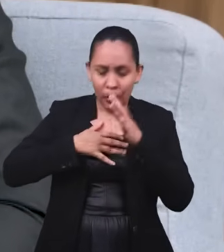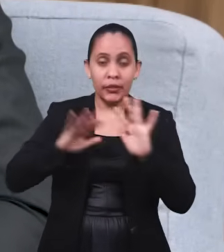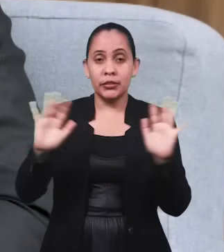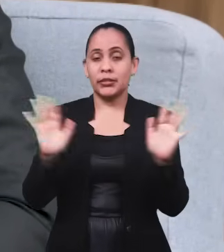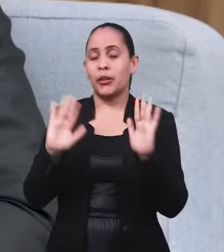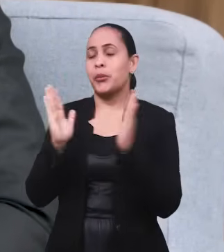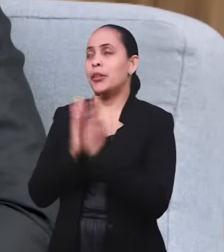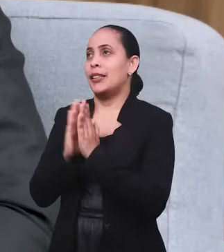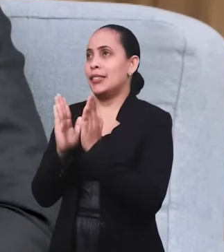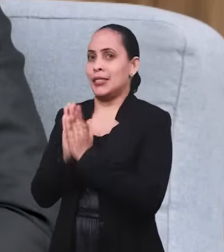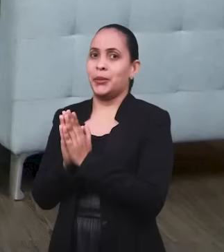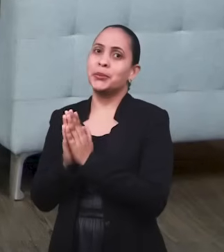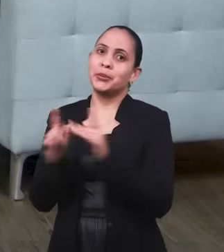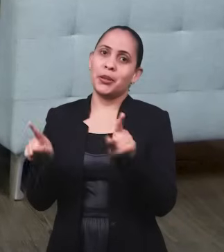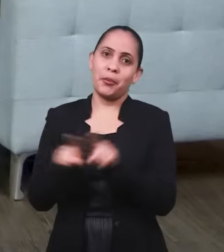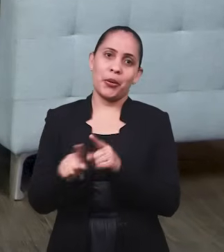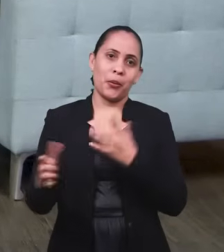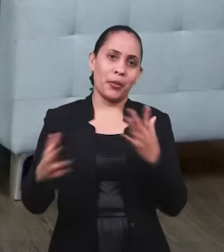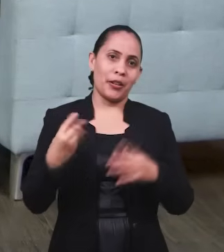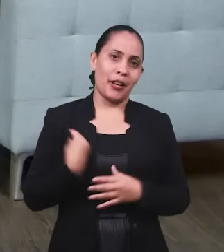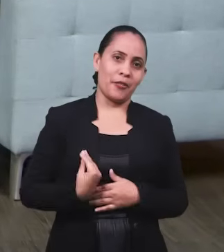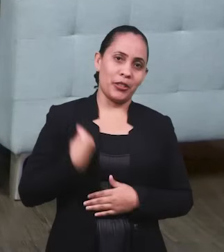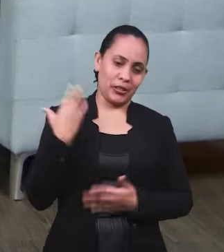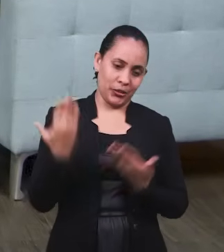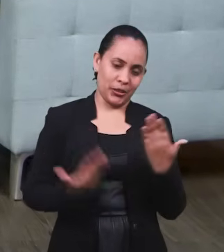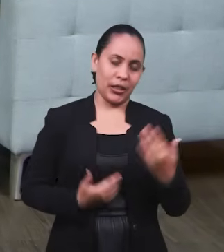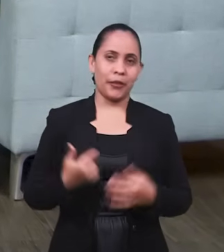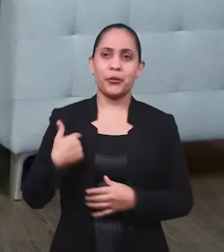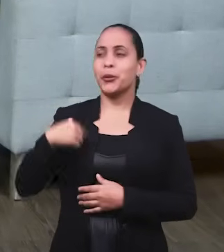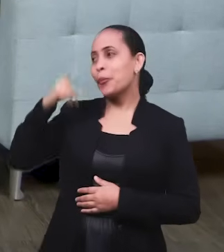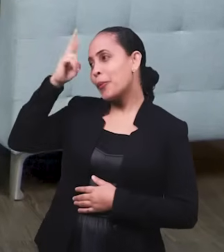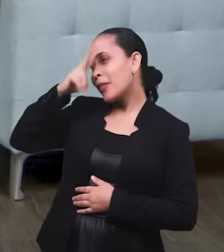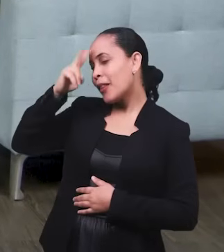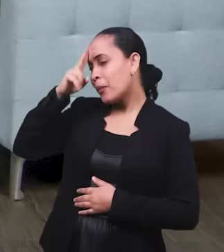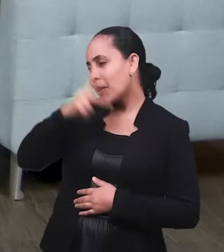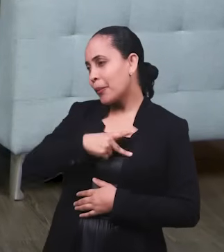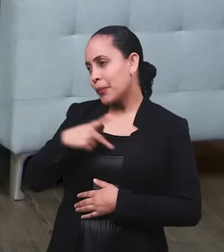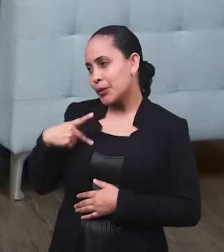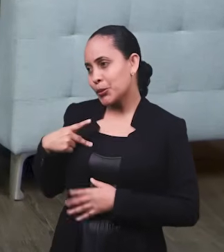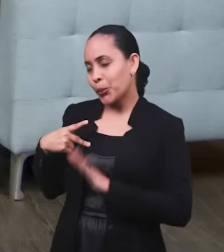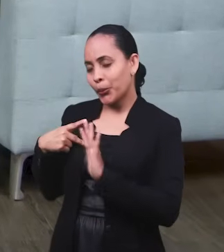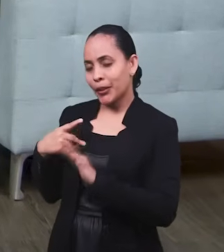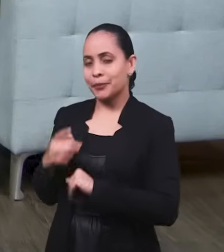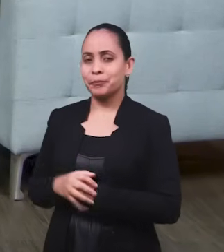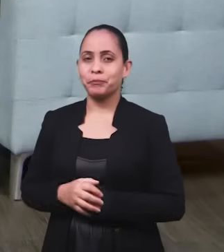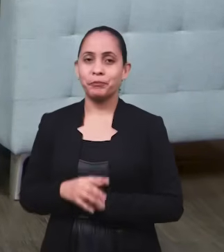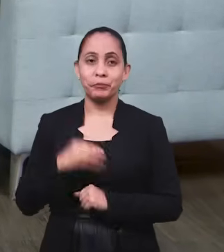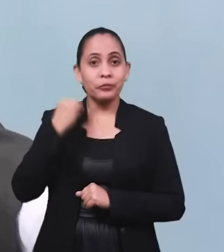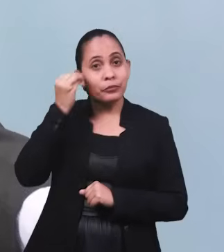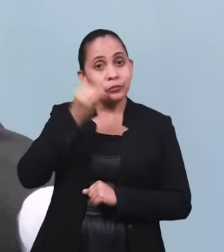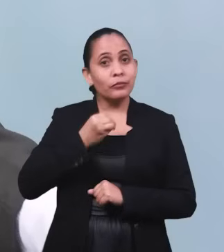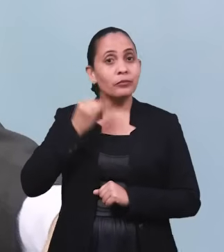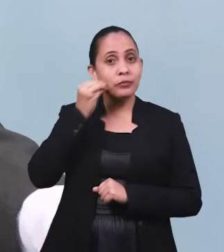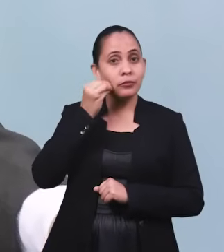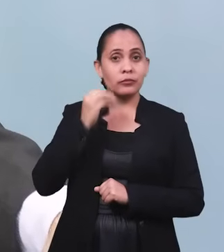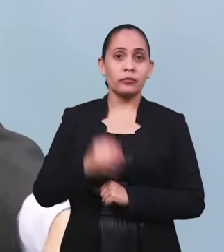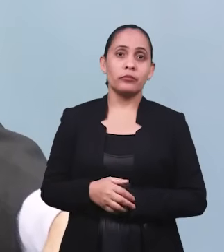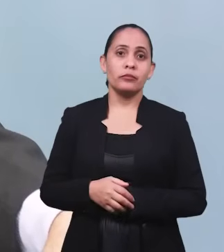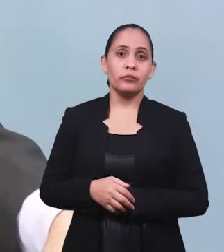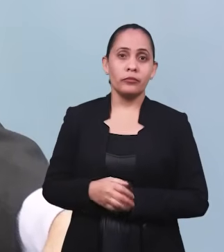dos nossos irmãos, não é isso, pastor Ronieri? Exatamente. Eu me lembrei aqui também, pastor Abel, de uma experiência que